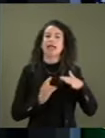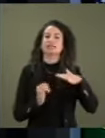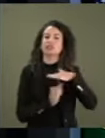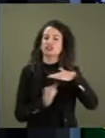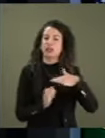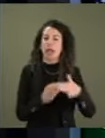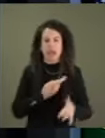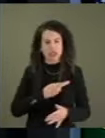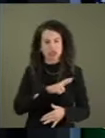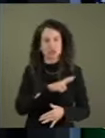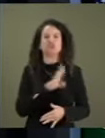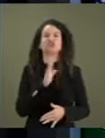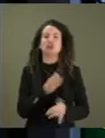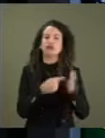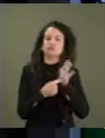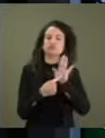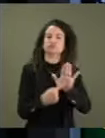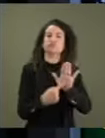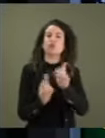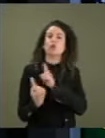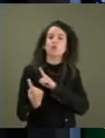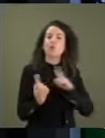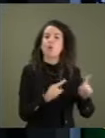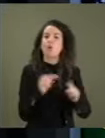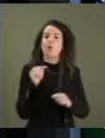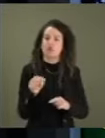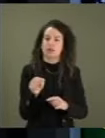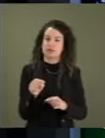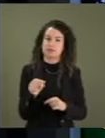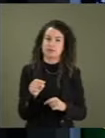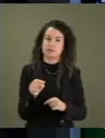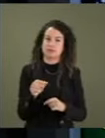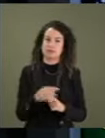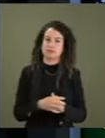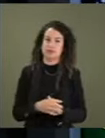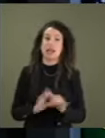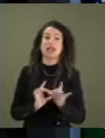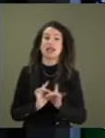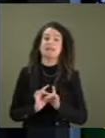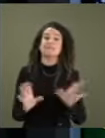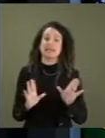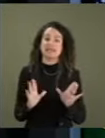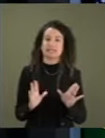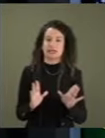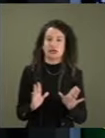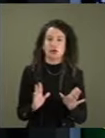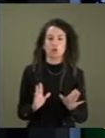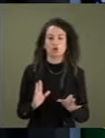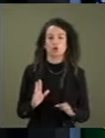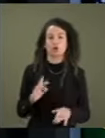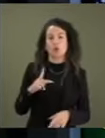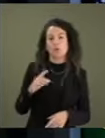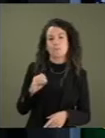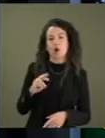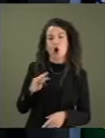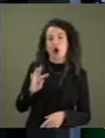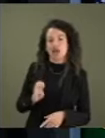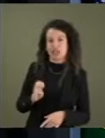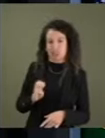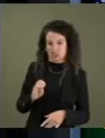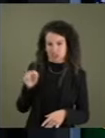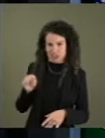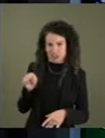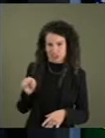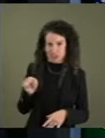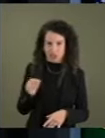que já se manifestaram contra essa liberação do porte e comercialização,